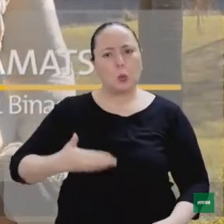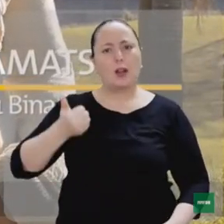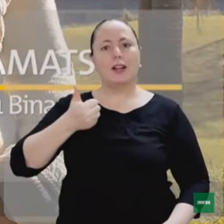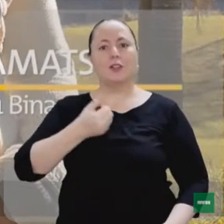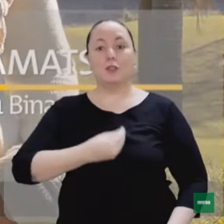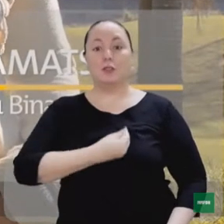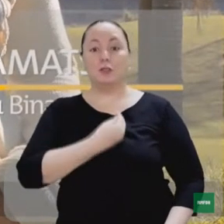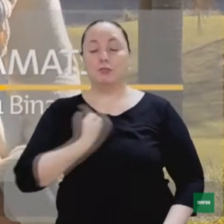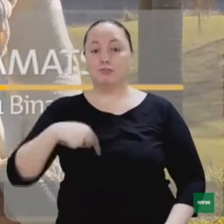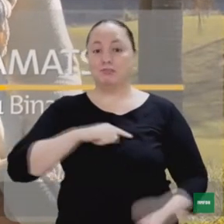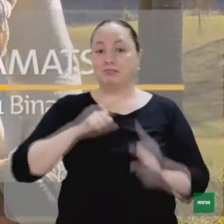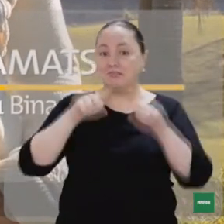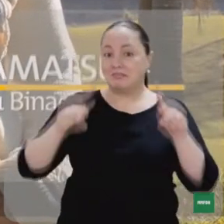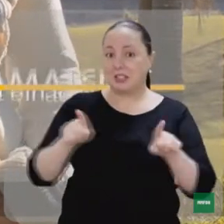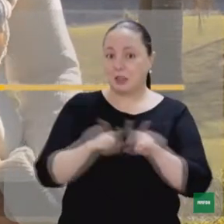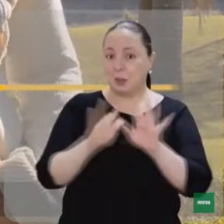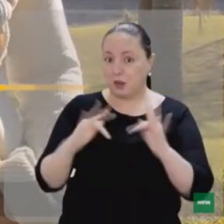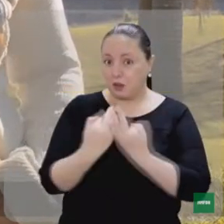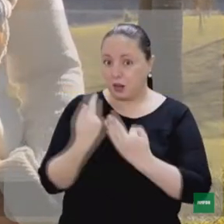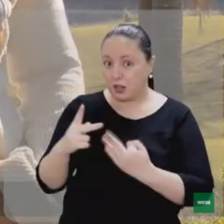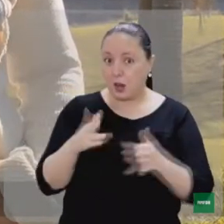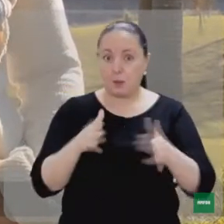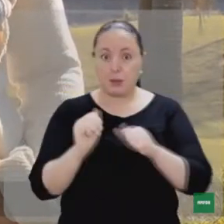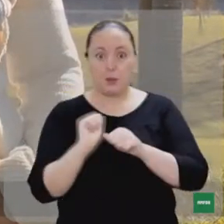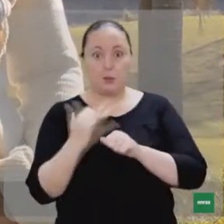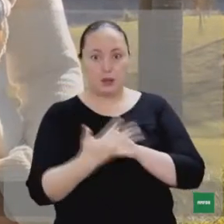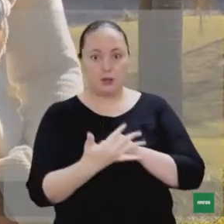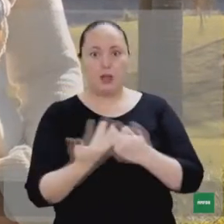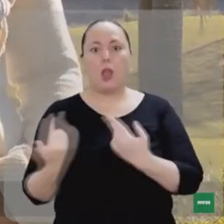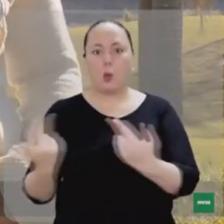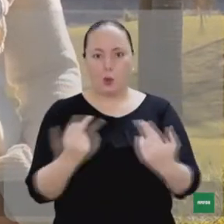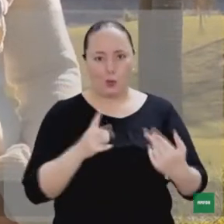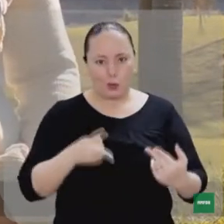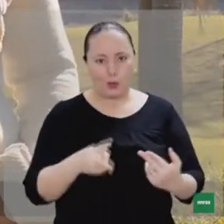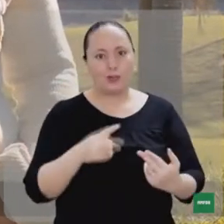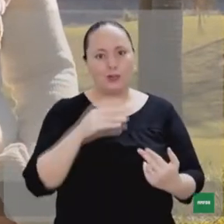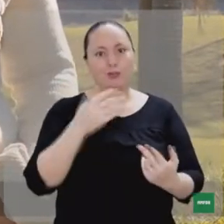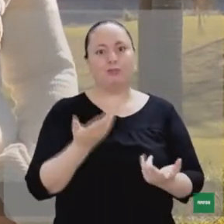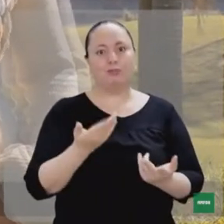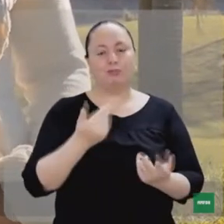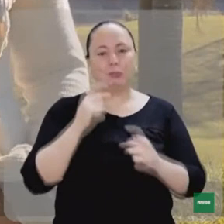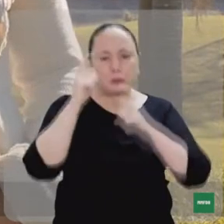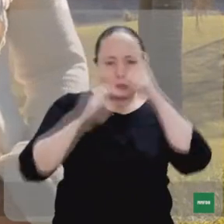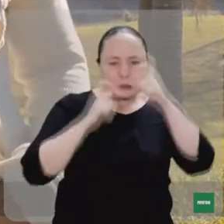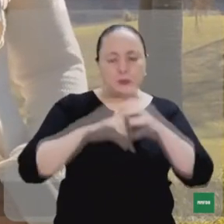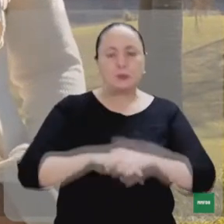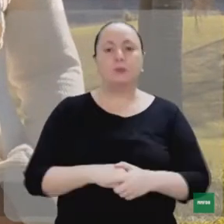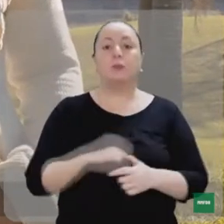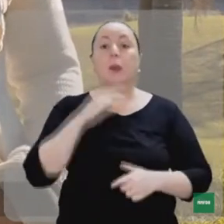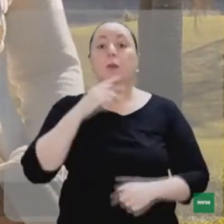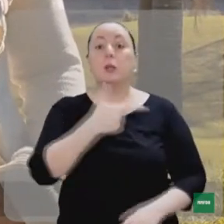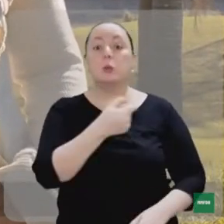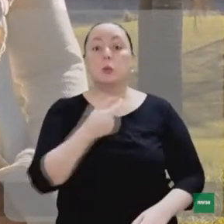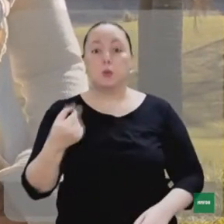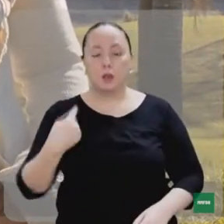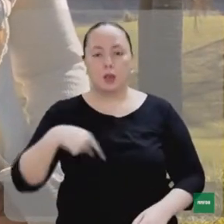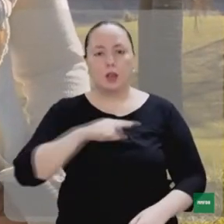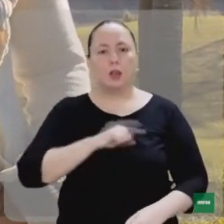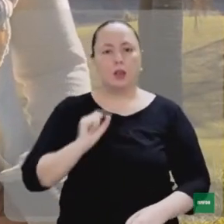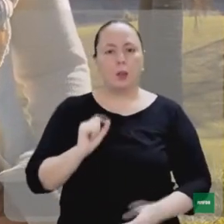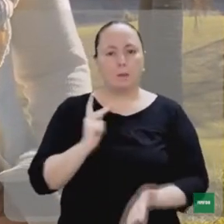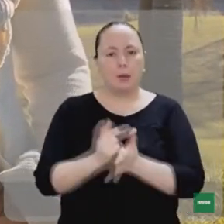vida dos nossos empregados e suas famílias. Na pandemia, não podia ser diferente. Já em março de